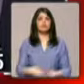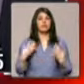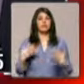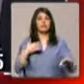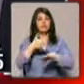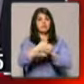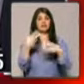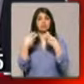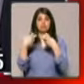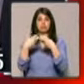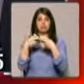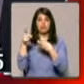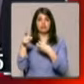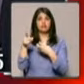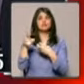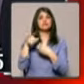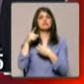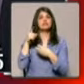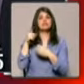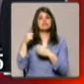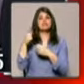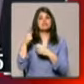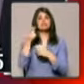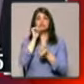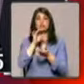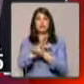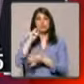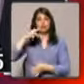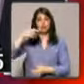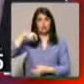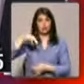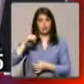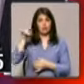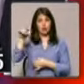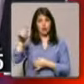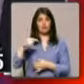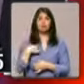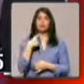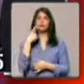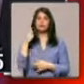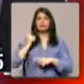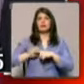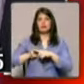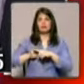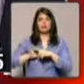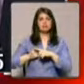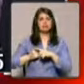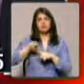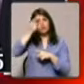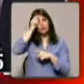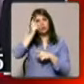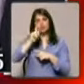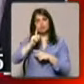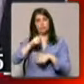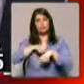onde se encontra o correspondente de RTP António Esteves Martins a Boa noite Antônio O que é que impediu a Grécia de cumprir o prazo a que se comprometeu